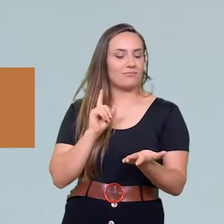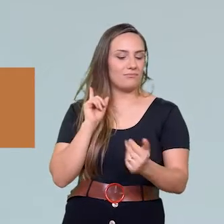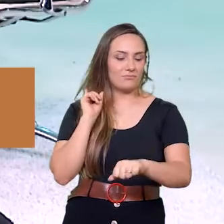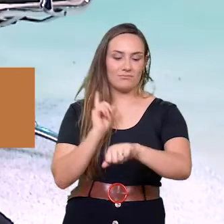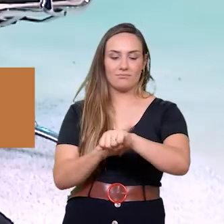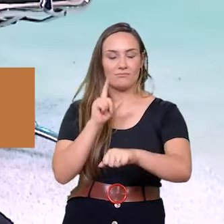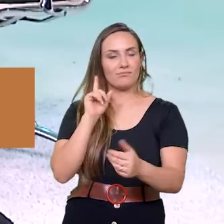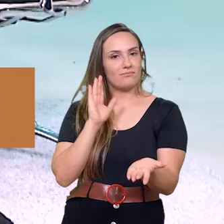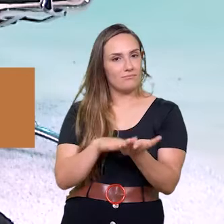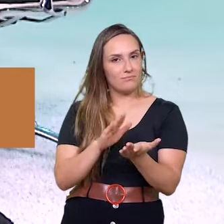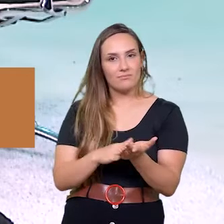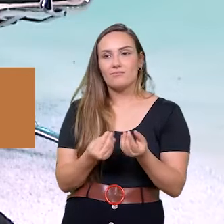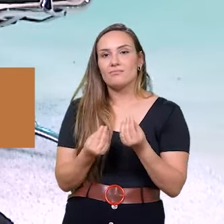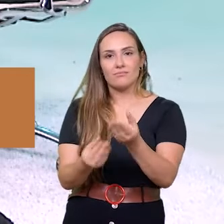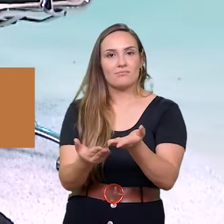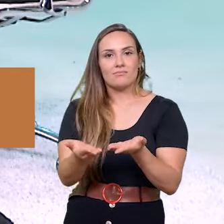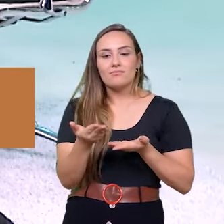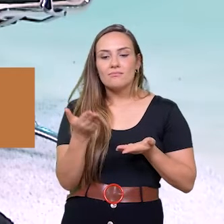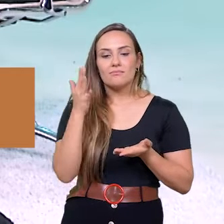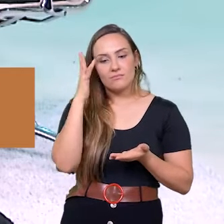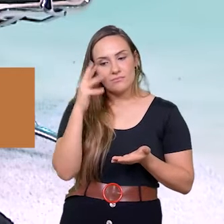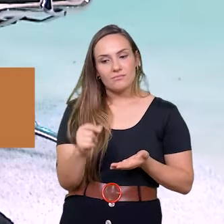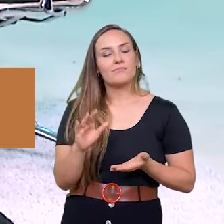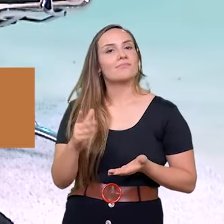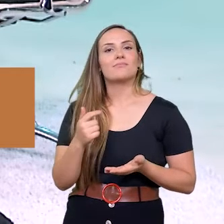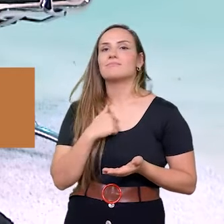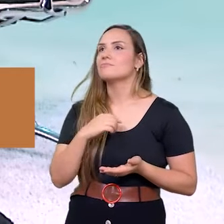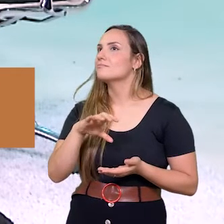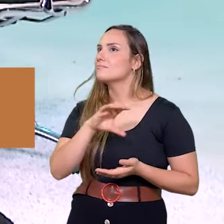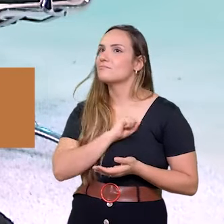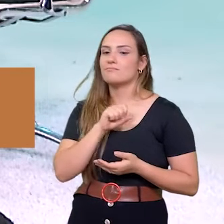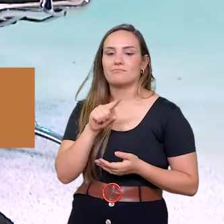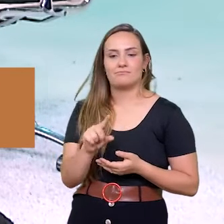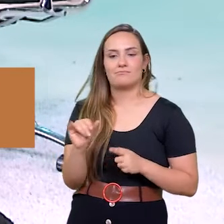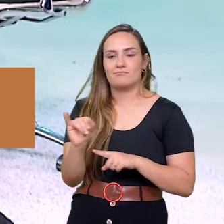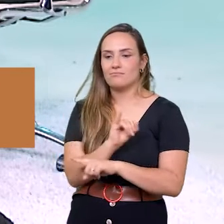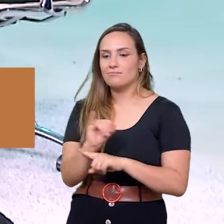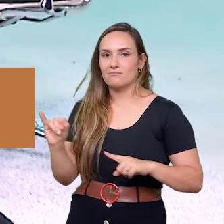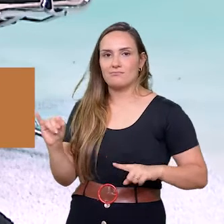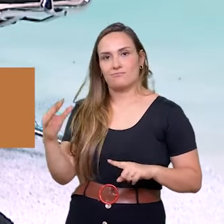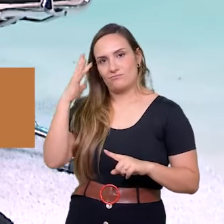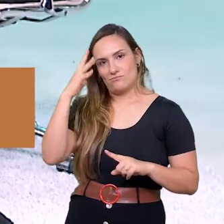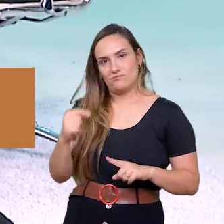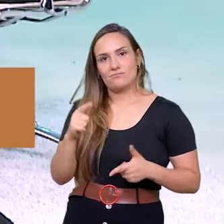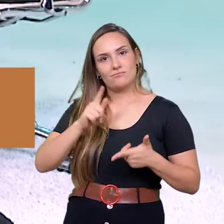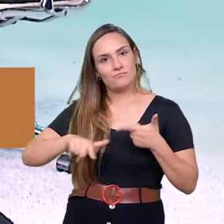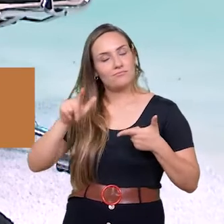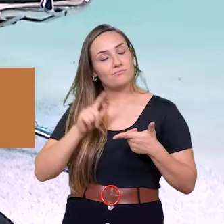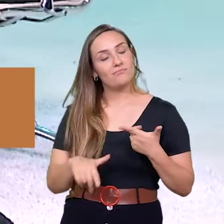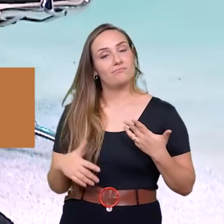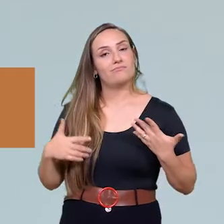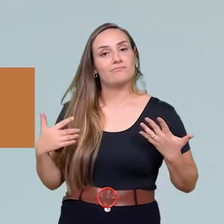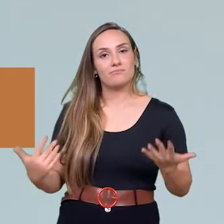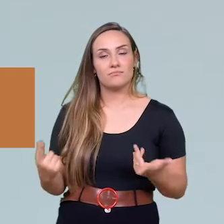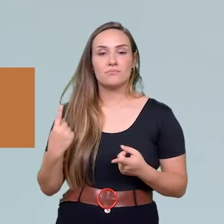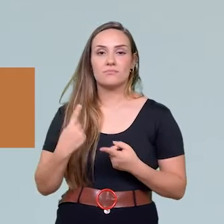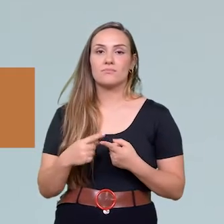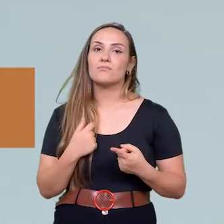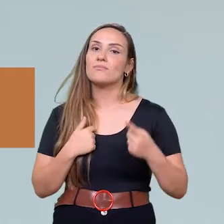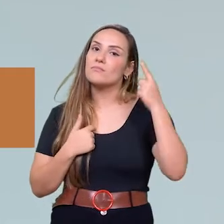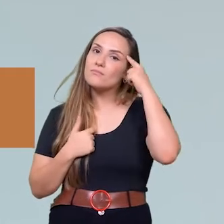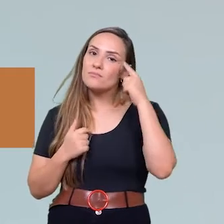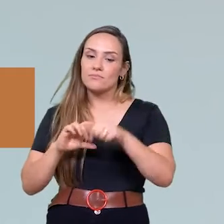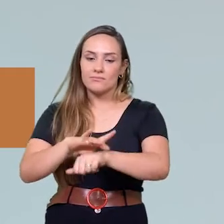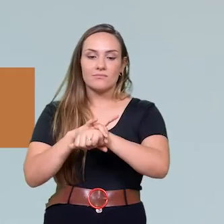mão. Eu sou muito entusiasmada por essa forma de solução. Até porque